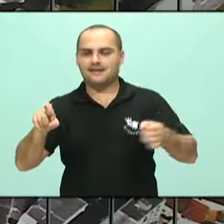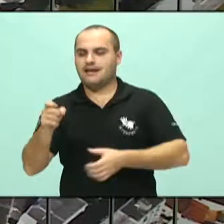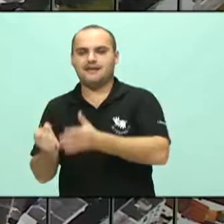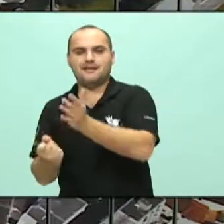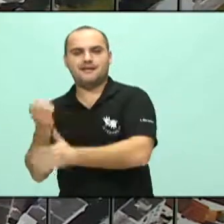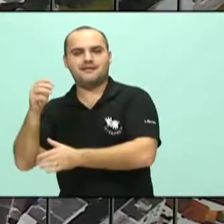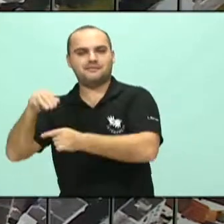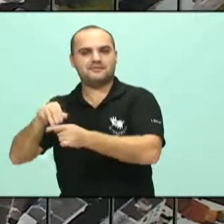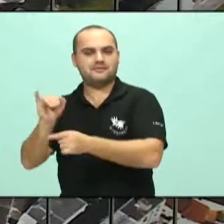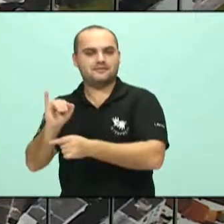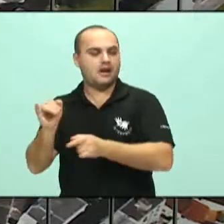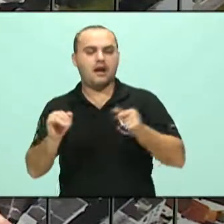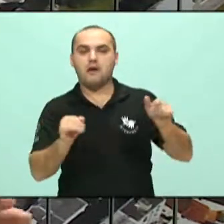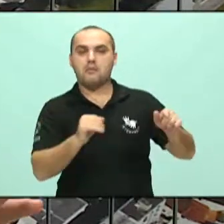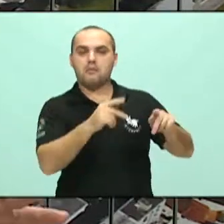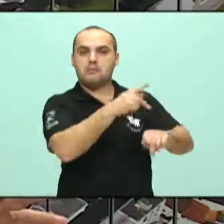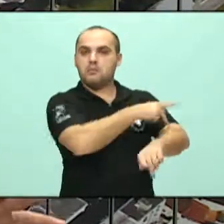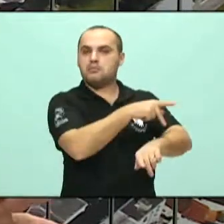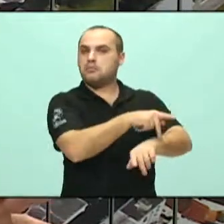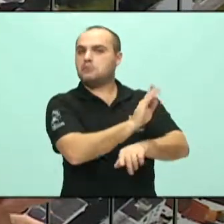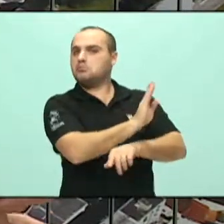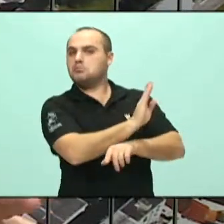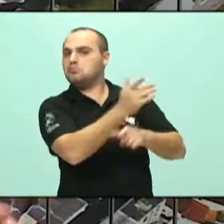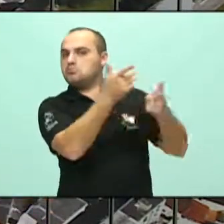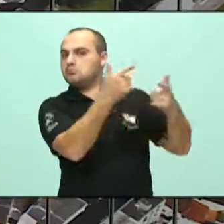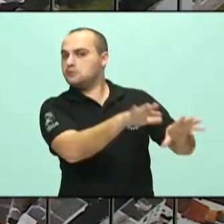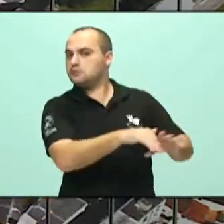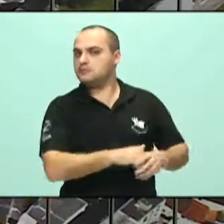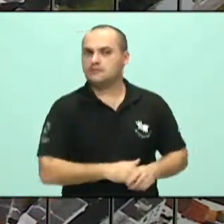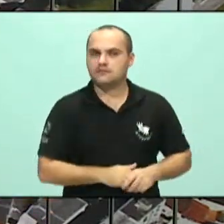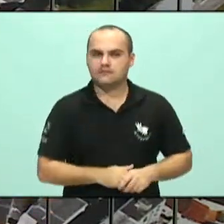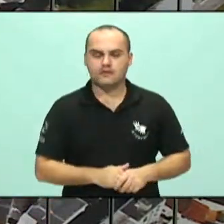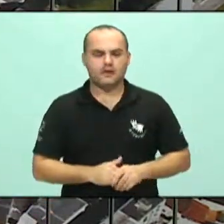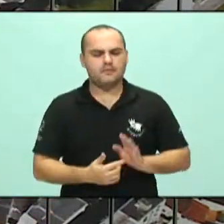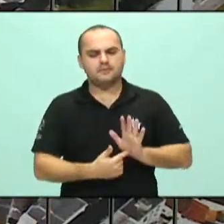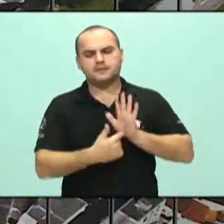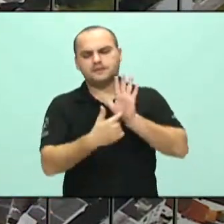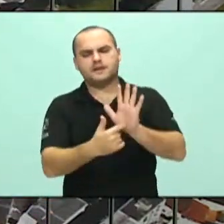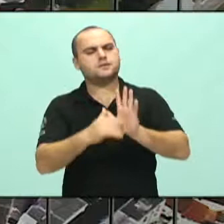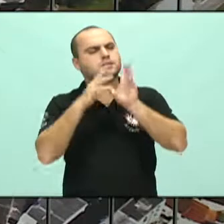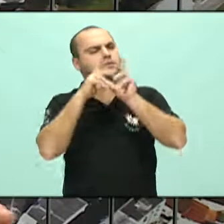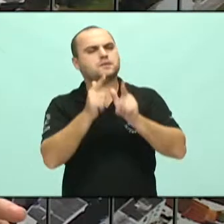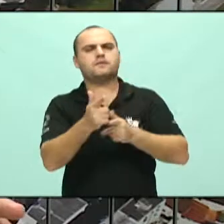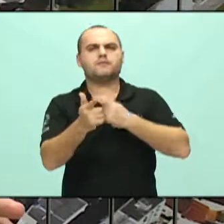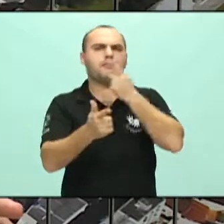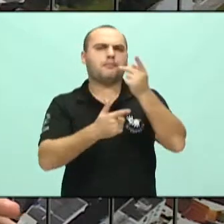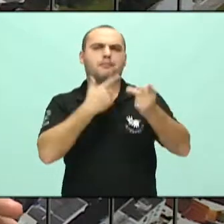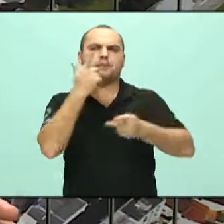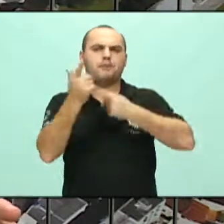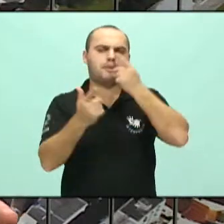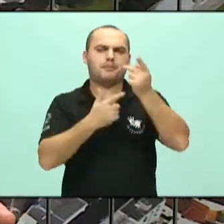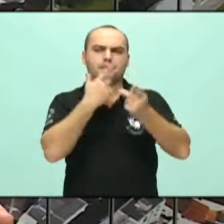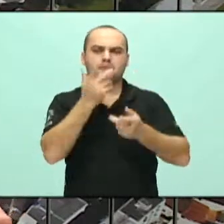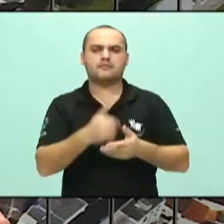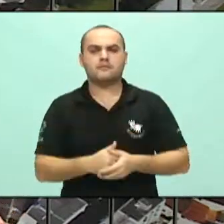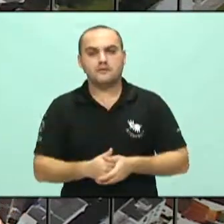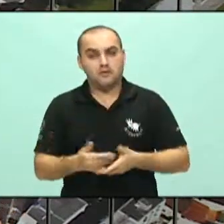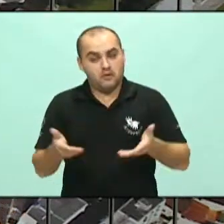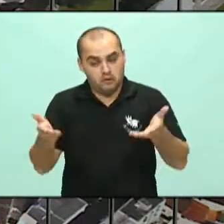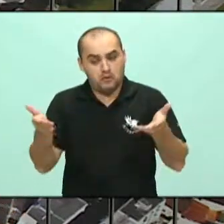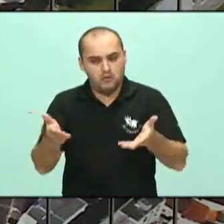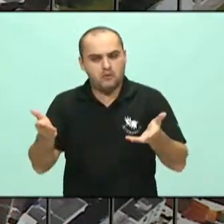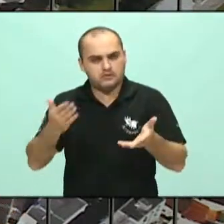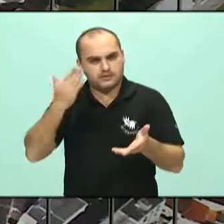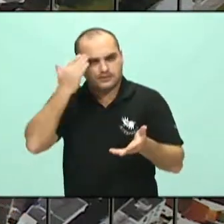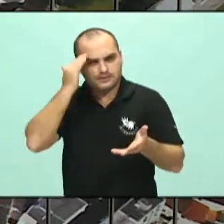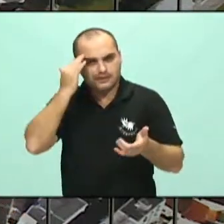município de Itajaí. Apresentaram todas as contrariedades possíveis. Hoje a gente entende essa